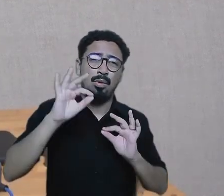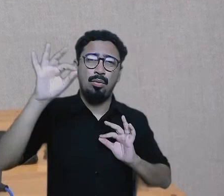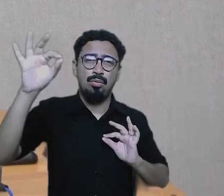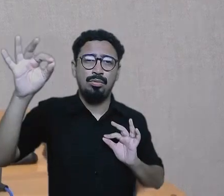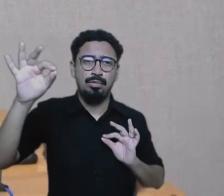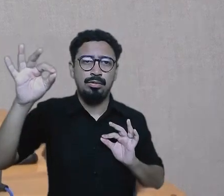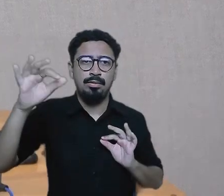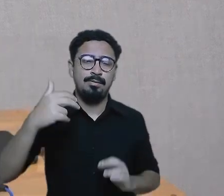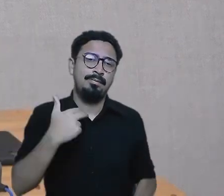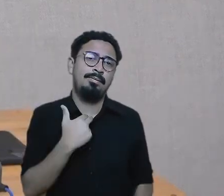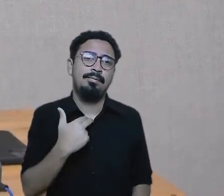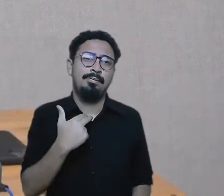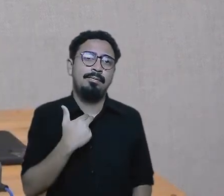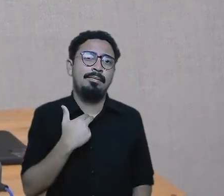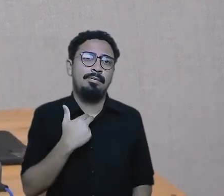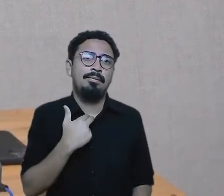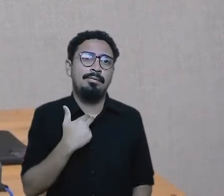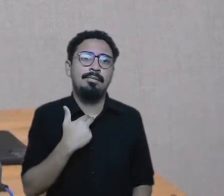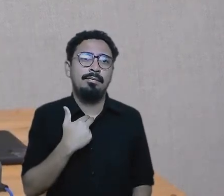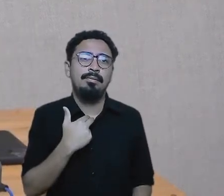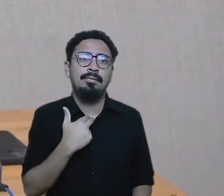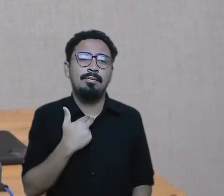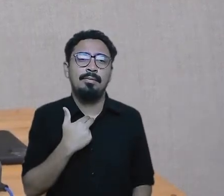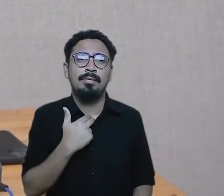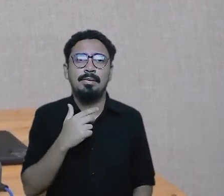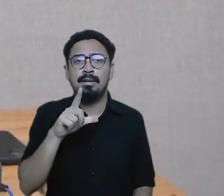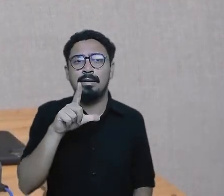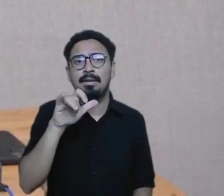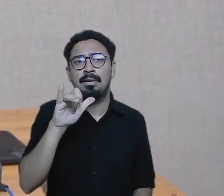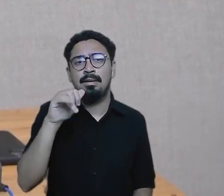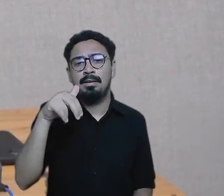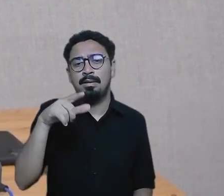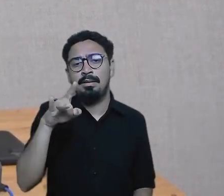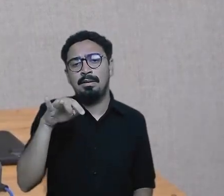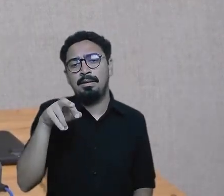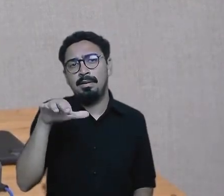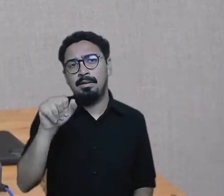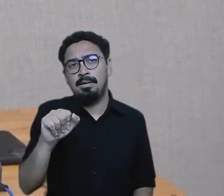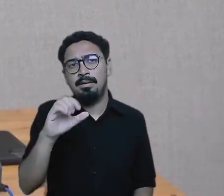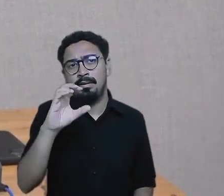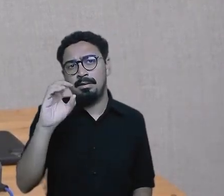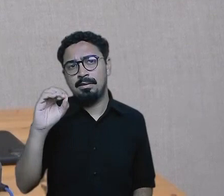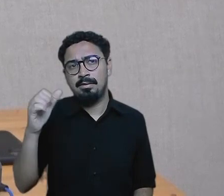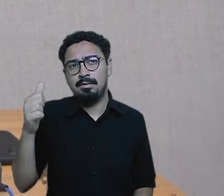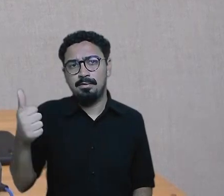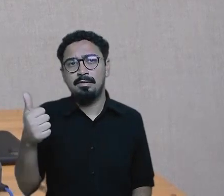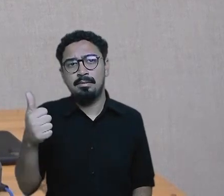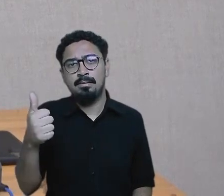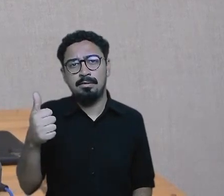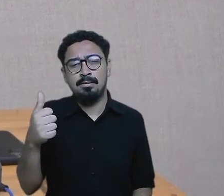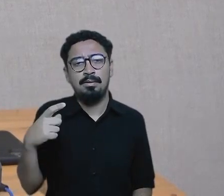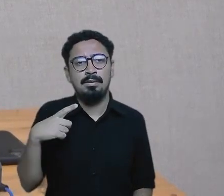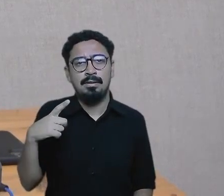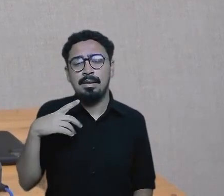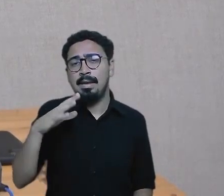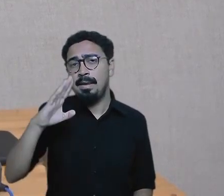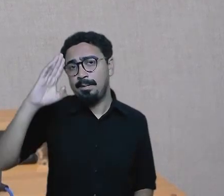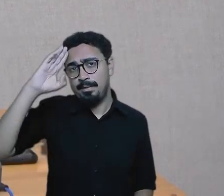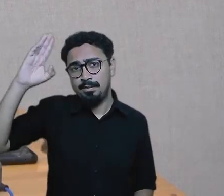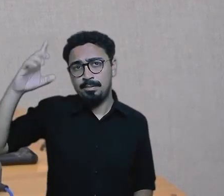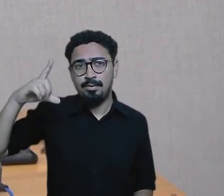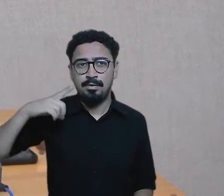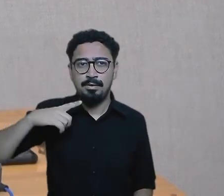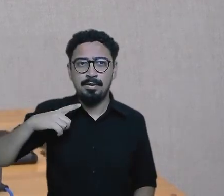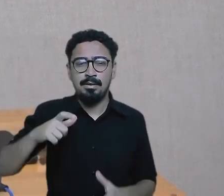então se você pegar Principalmente as áreas lindeiras ah zero zero um a zero zero um né ela deve ser zero um a principal onde tem a maioria das